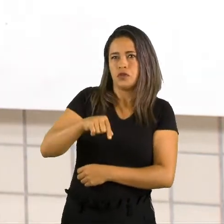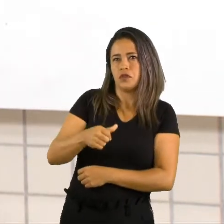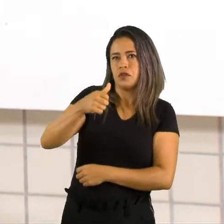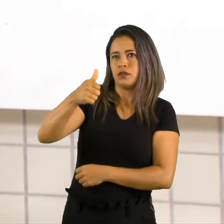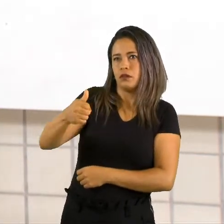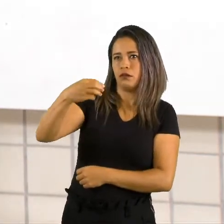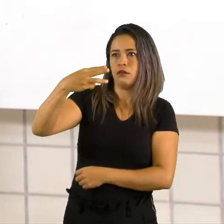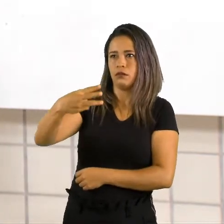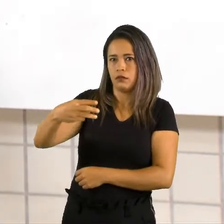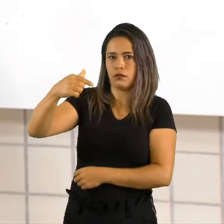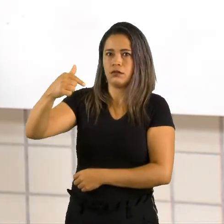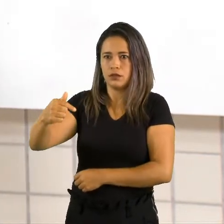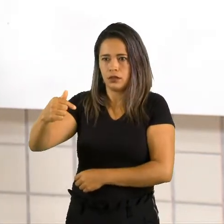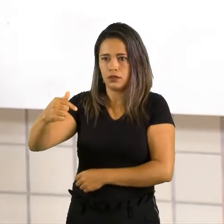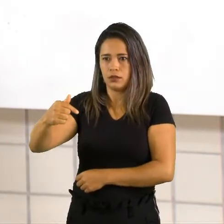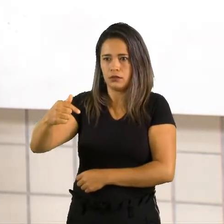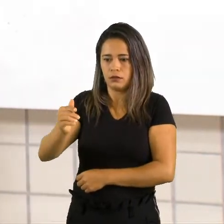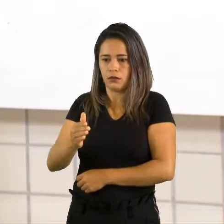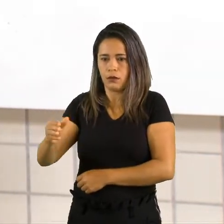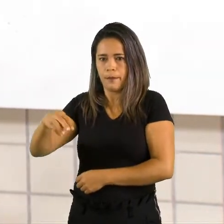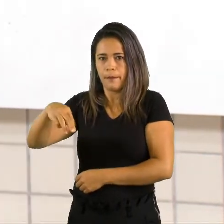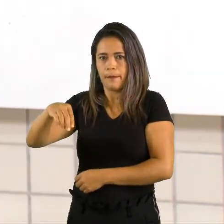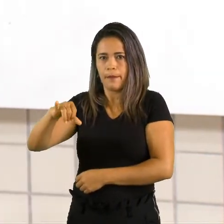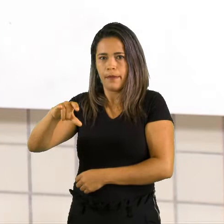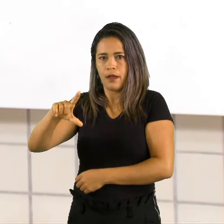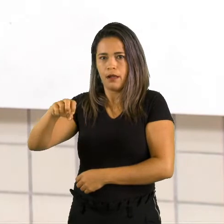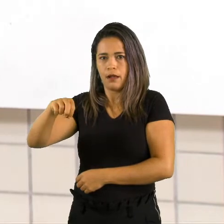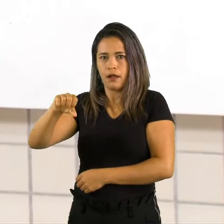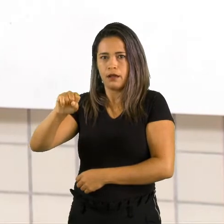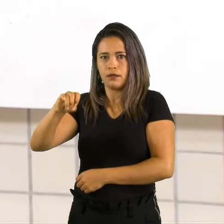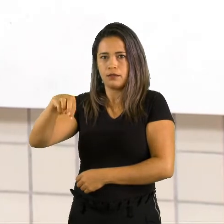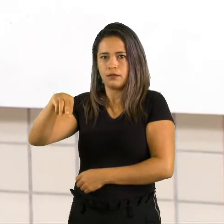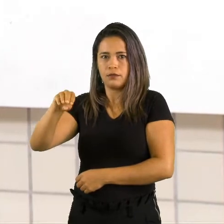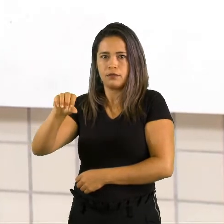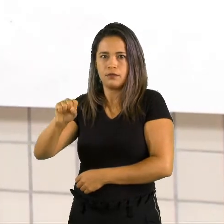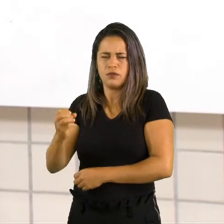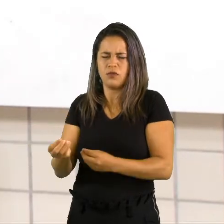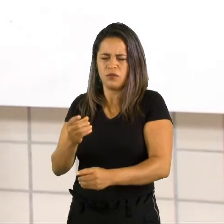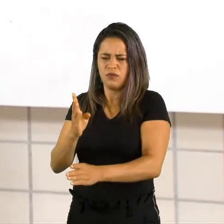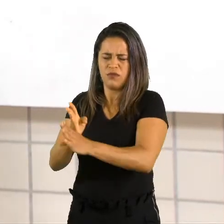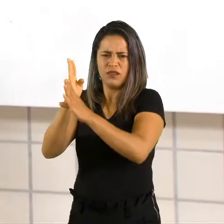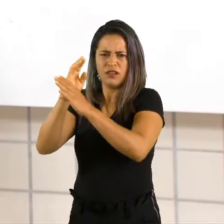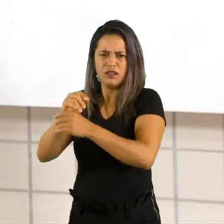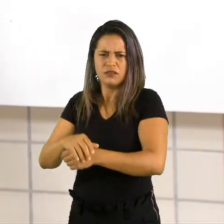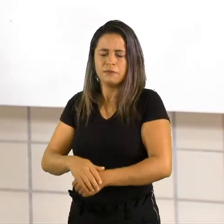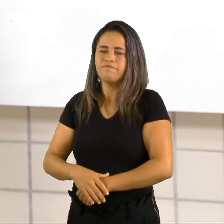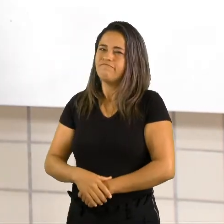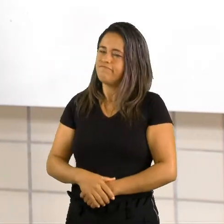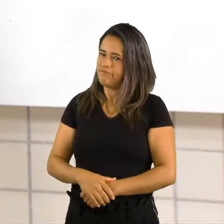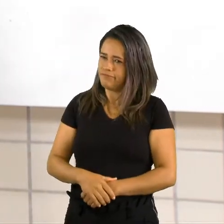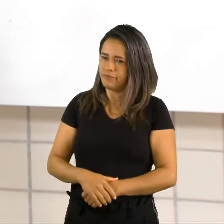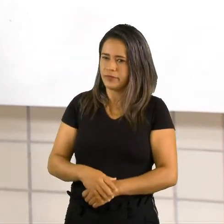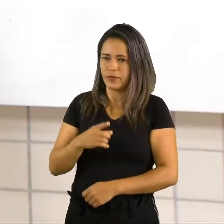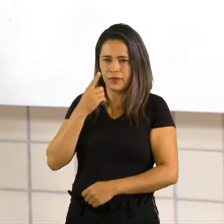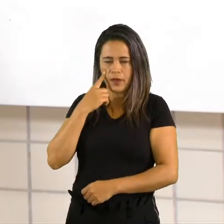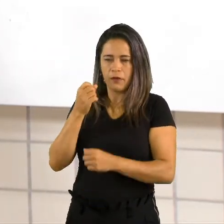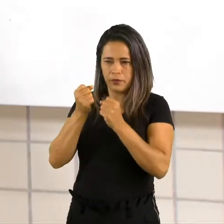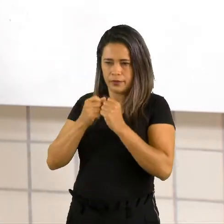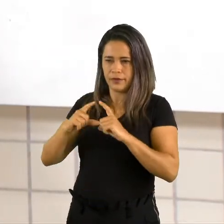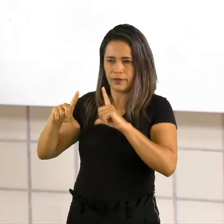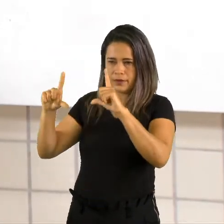2,137? Se eu tenho milésimos, como que eu vou localizar numa reta numérica? Olha, eu trouxe uns slides para